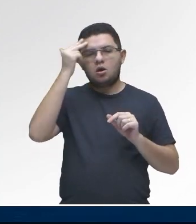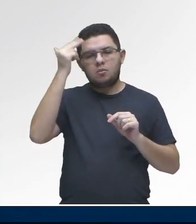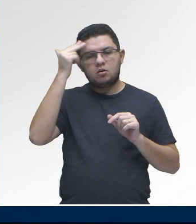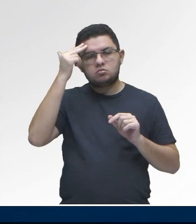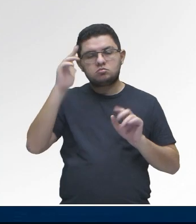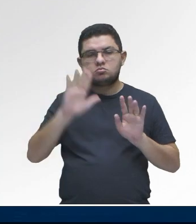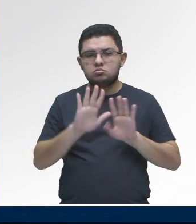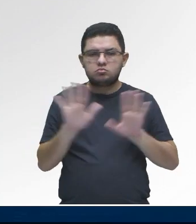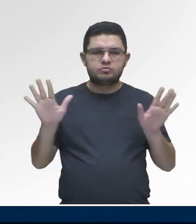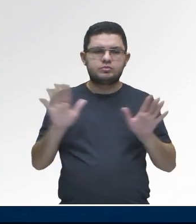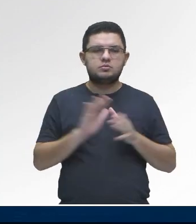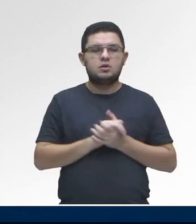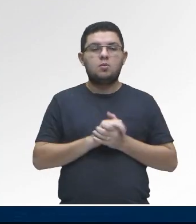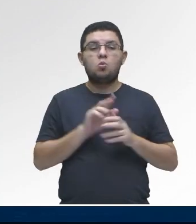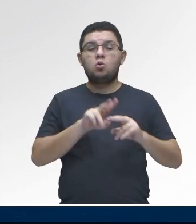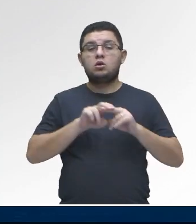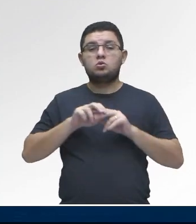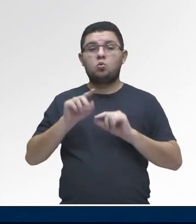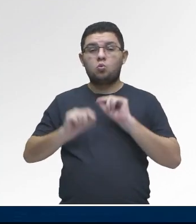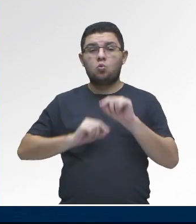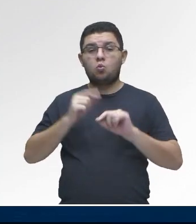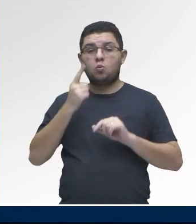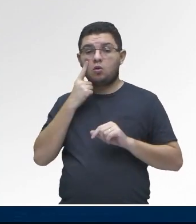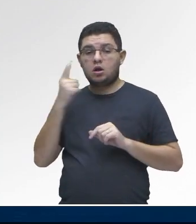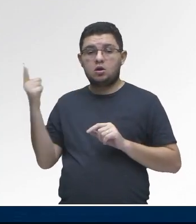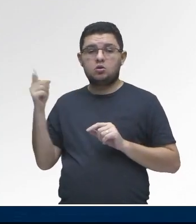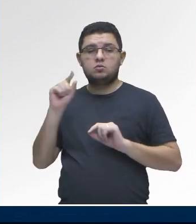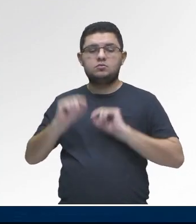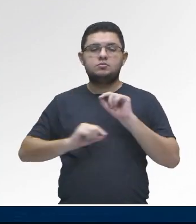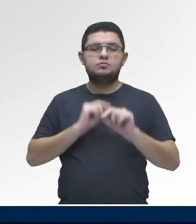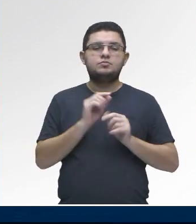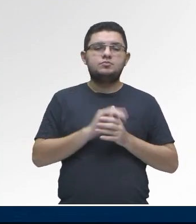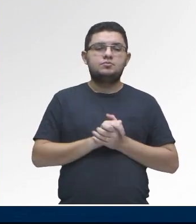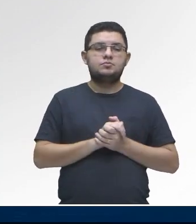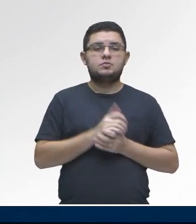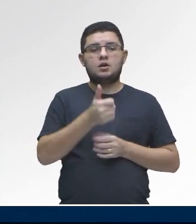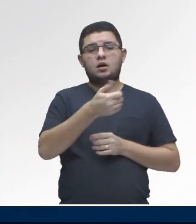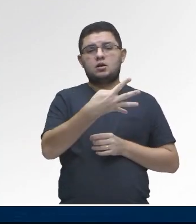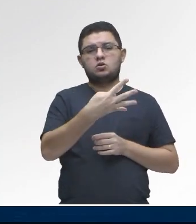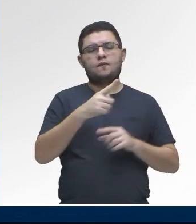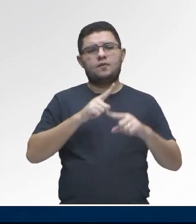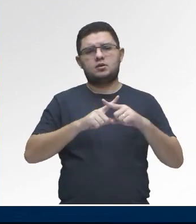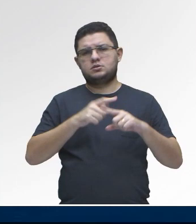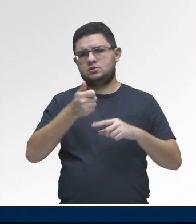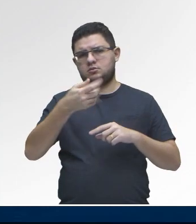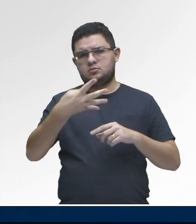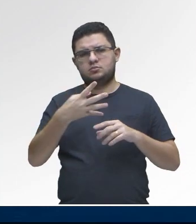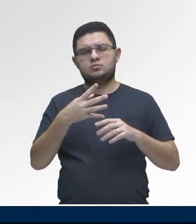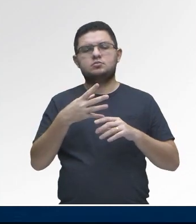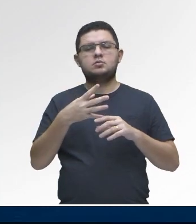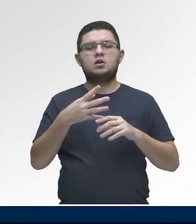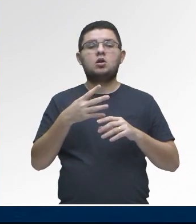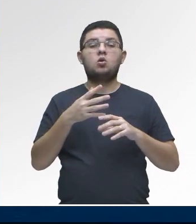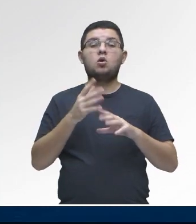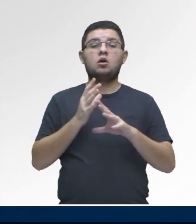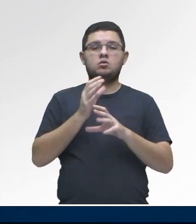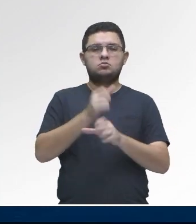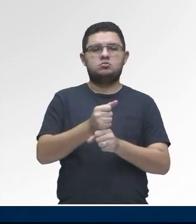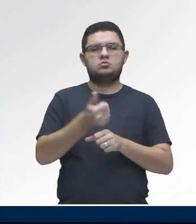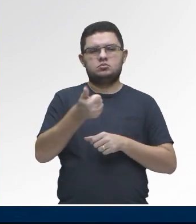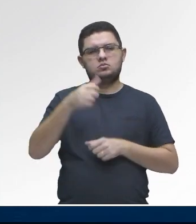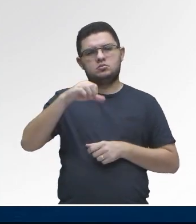menos 14 vai dar mais 196. E 14 positivo ao quadrado é a mesma